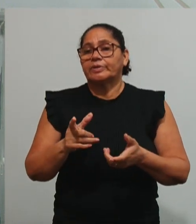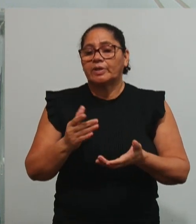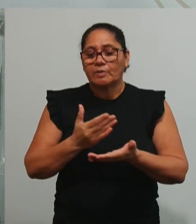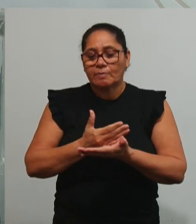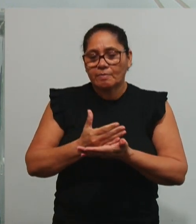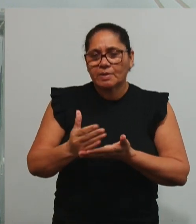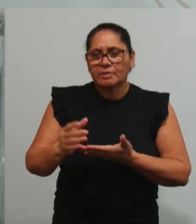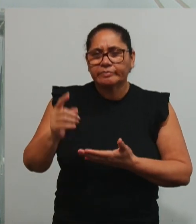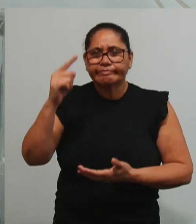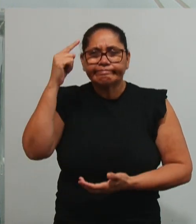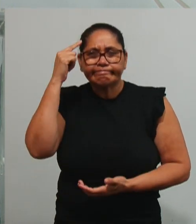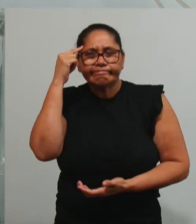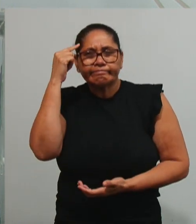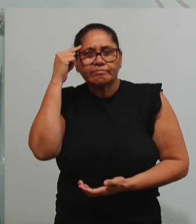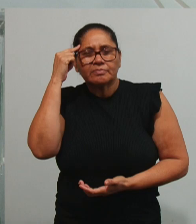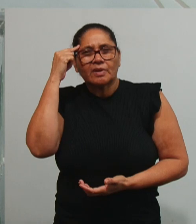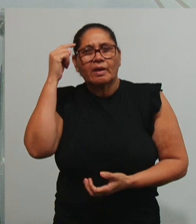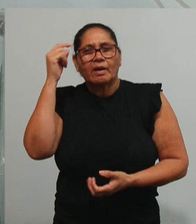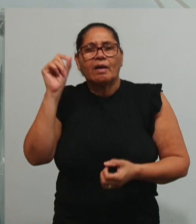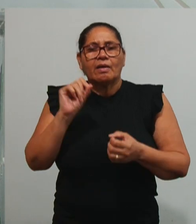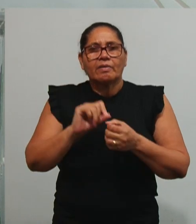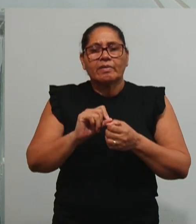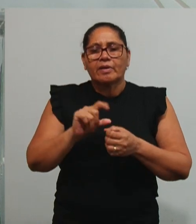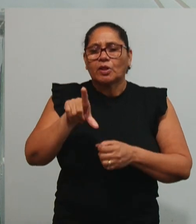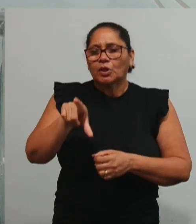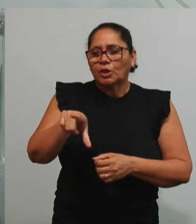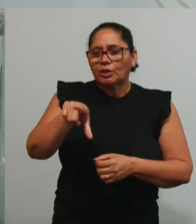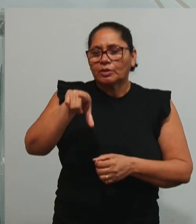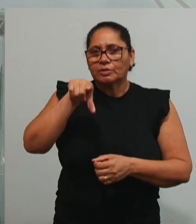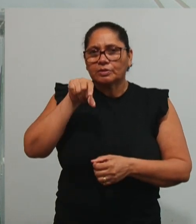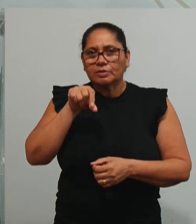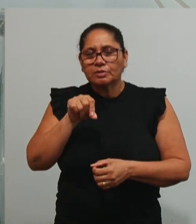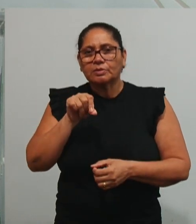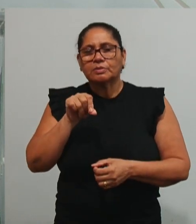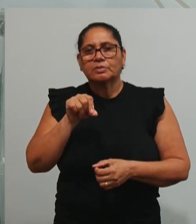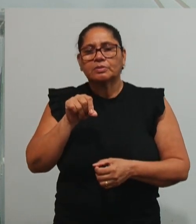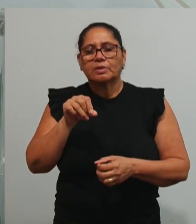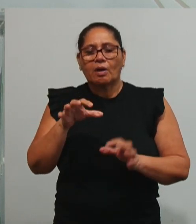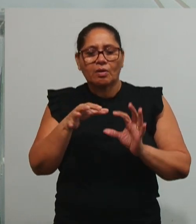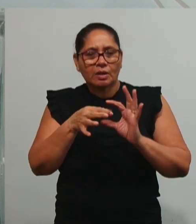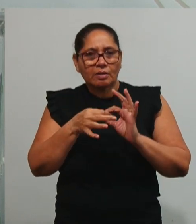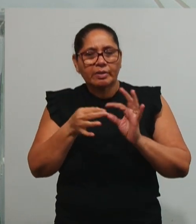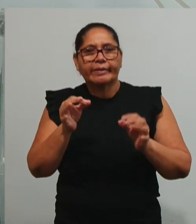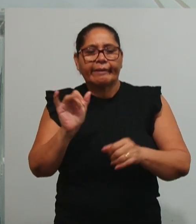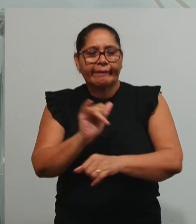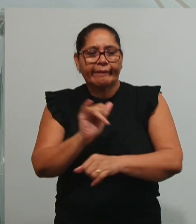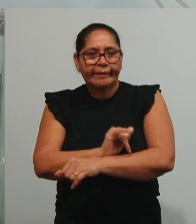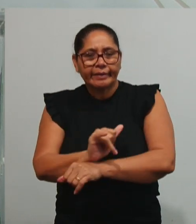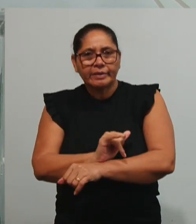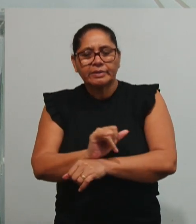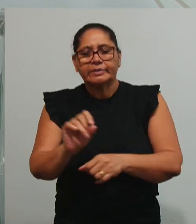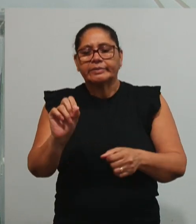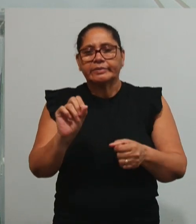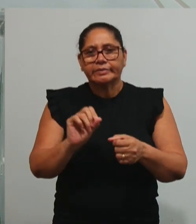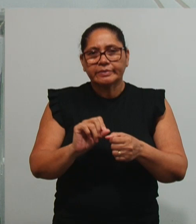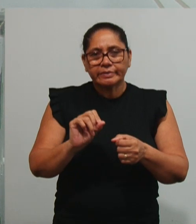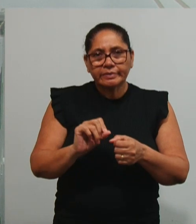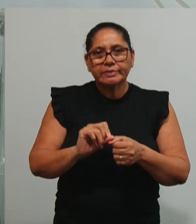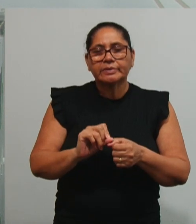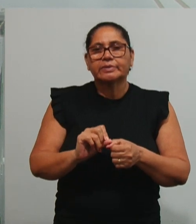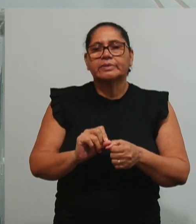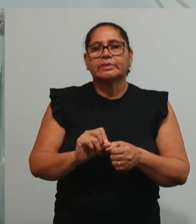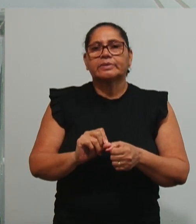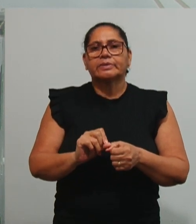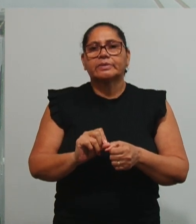inicialmente pensado e que se tornou ali uma opção deliberada enquanto estratégia de ser executada,